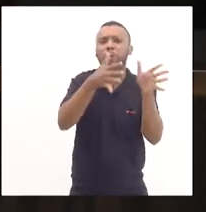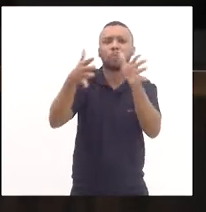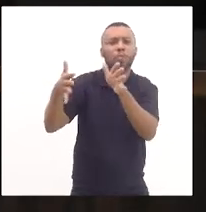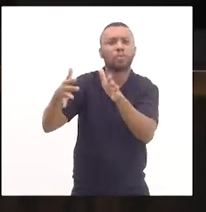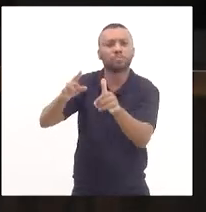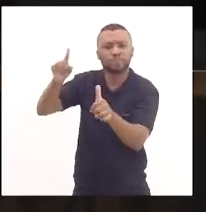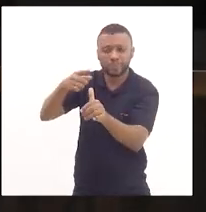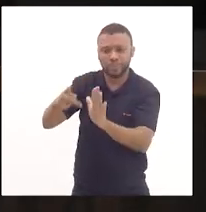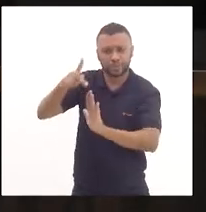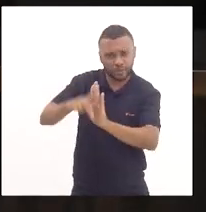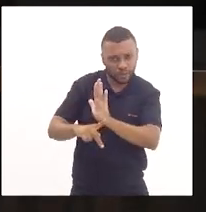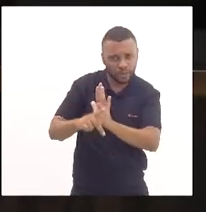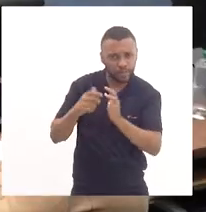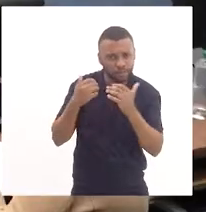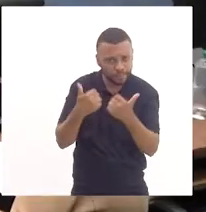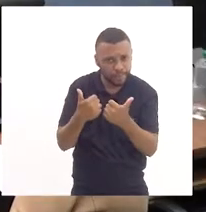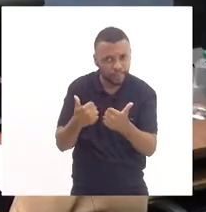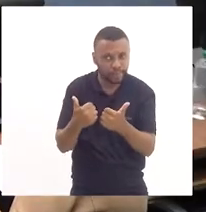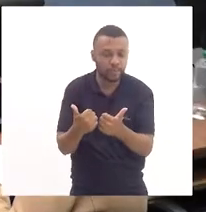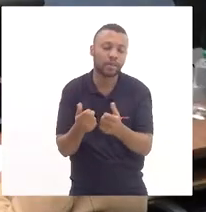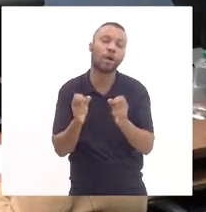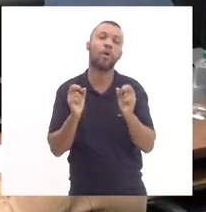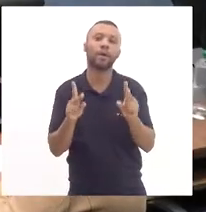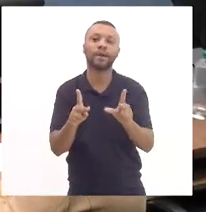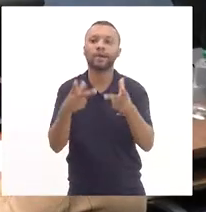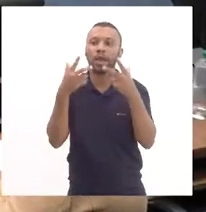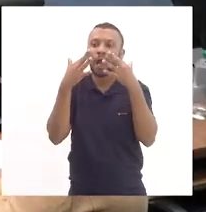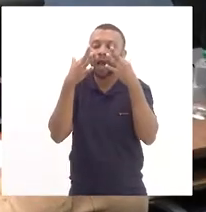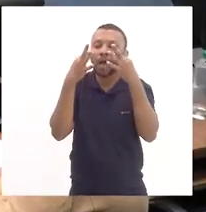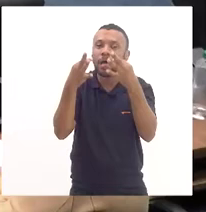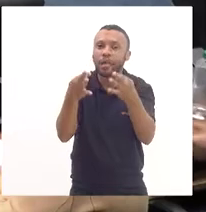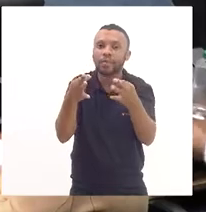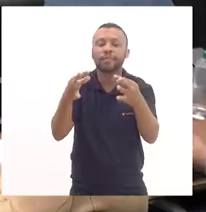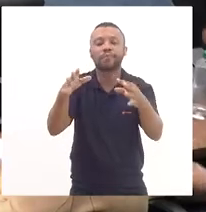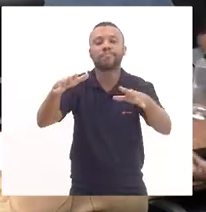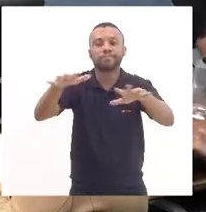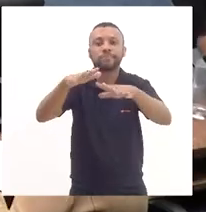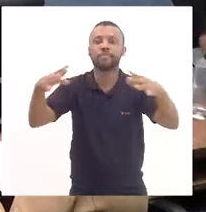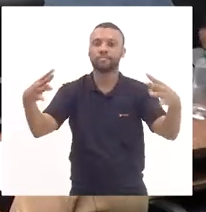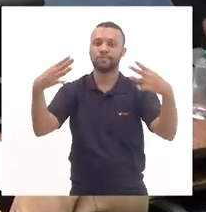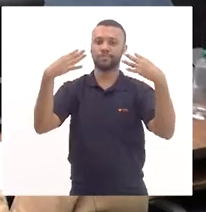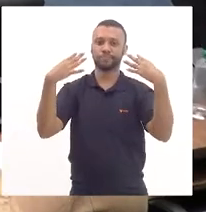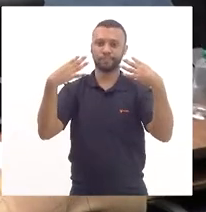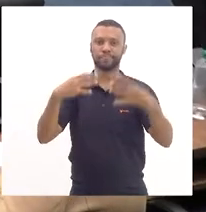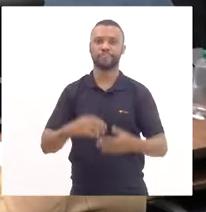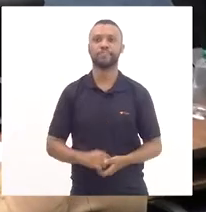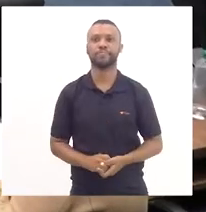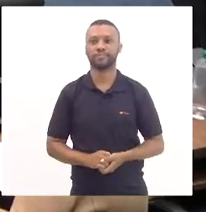Então vamos. Chamar a atenção das senhoras e senhores aqui.